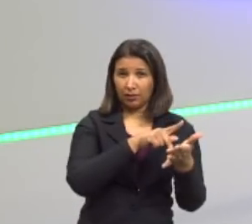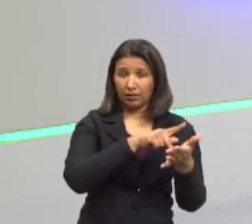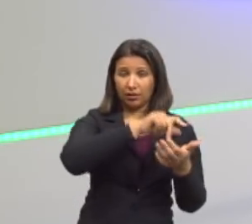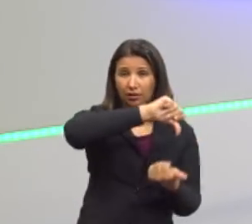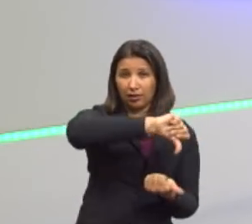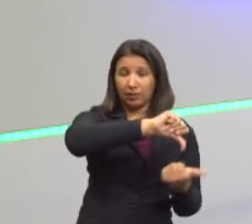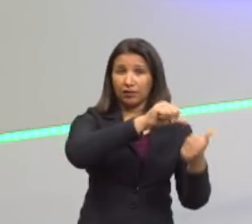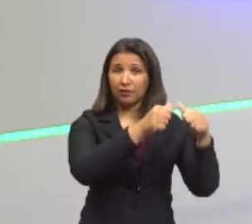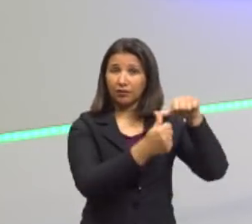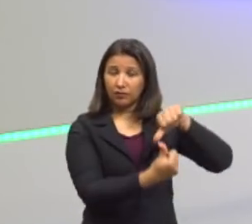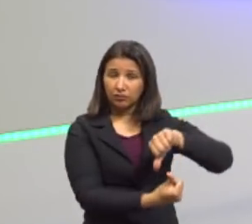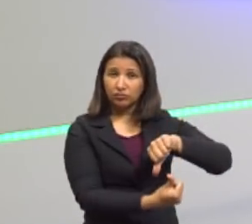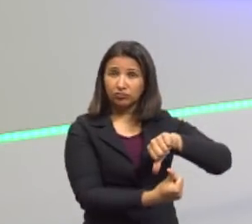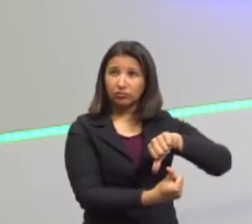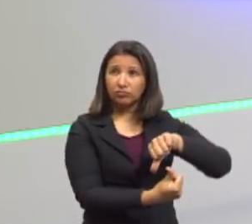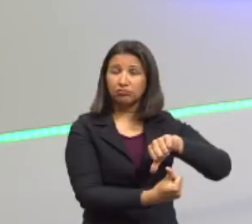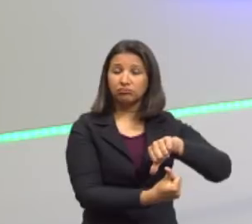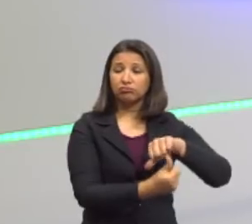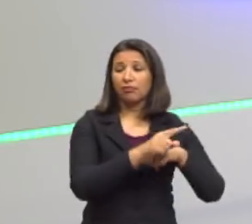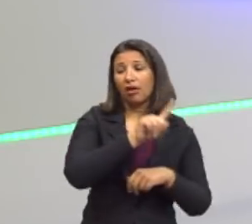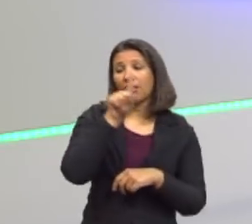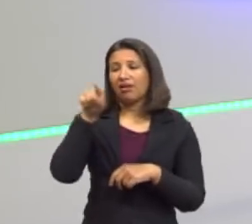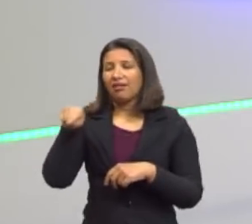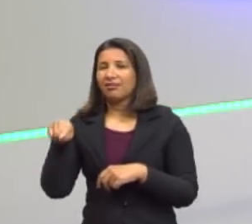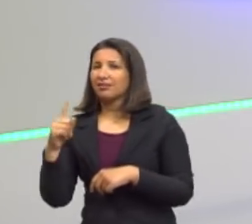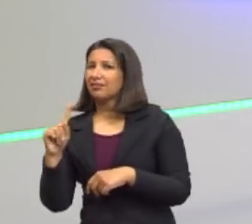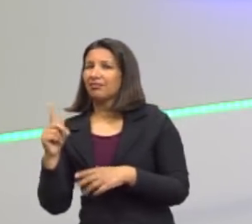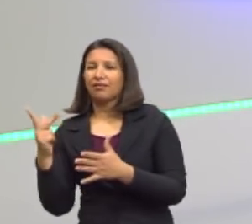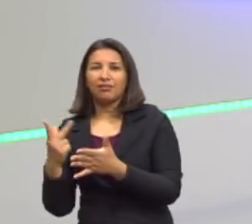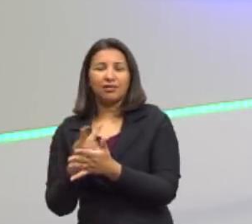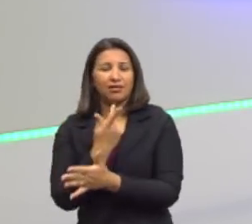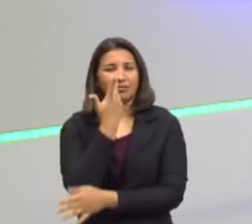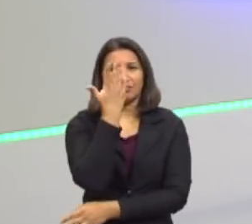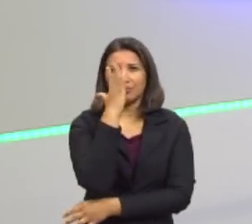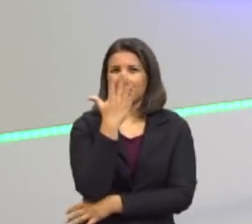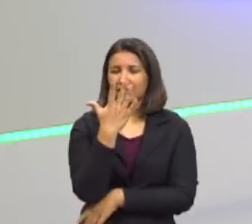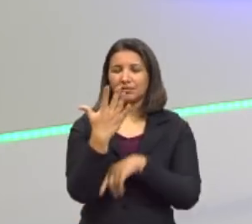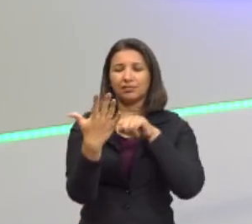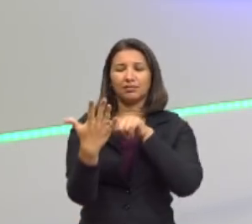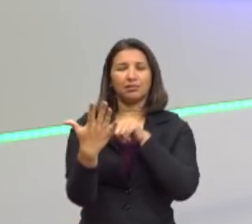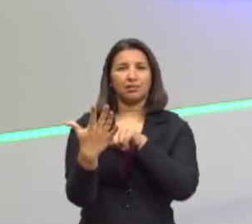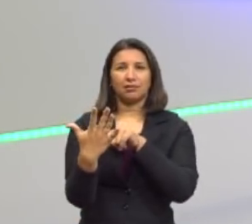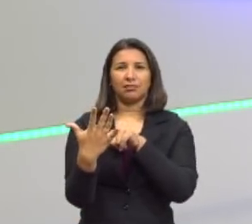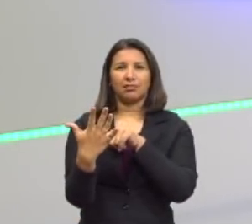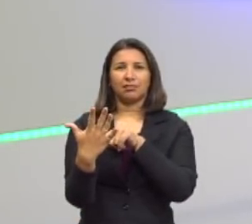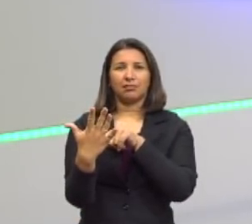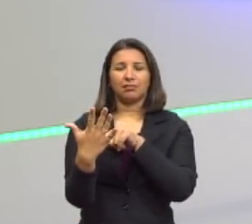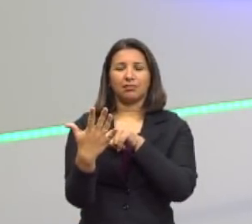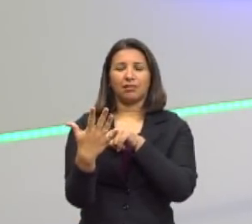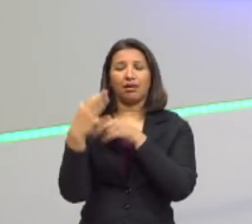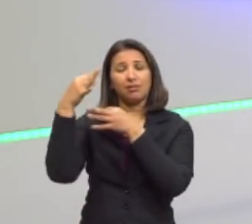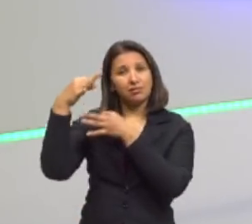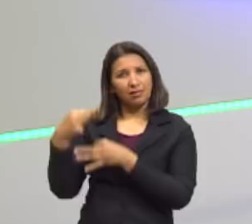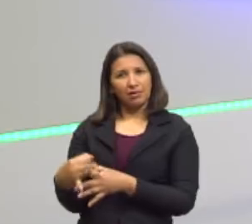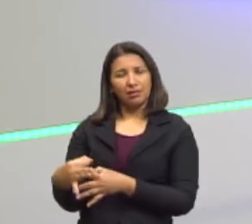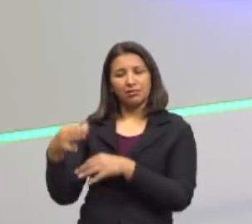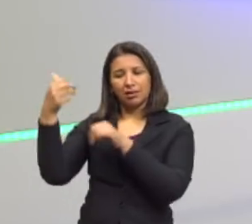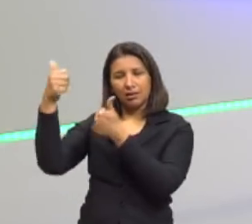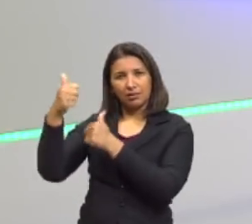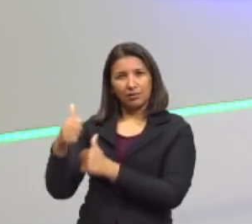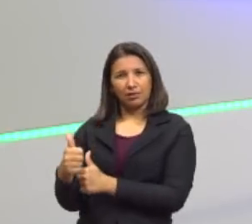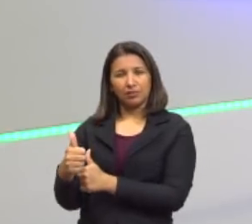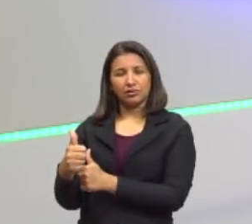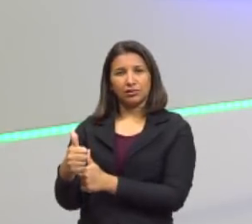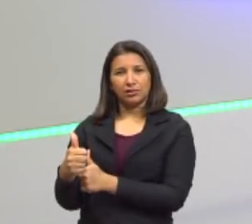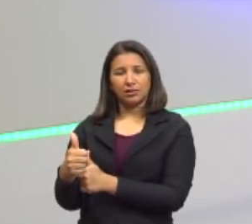certo? O que no espelho não acontece. No espelho, tua imagem ela é direita, que a gente chama. A imagem